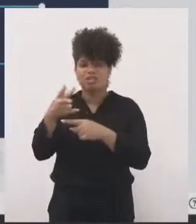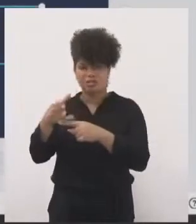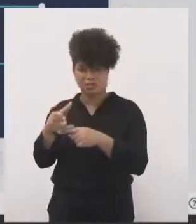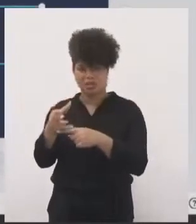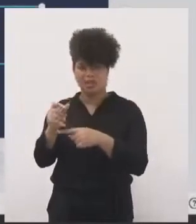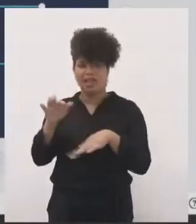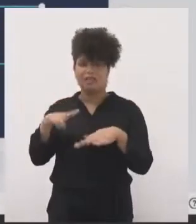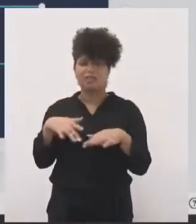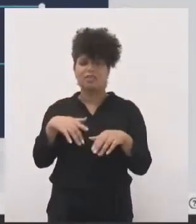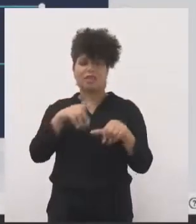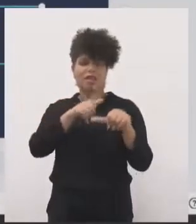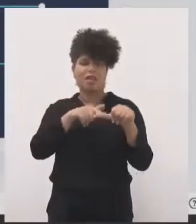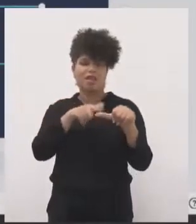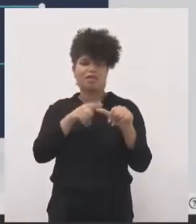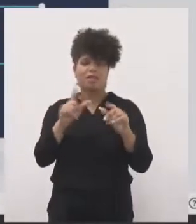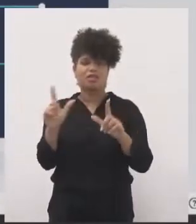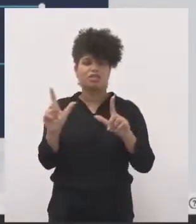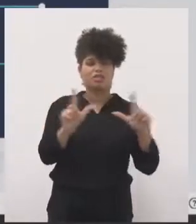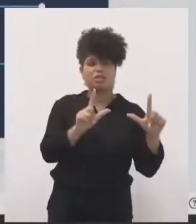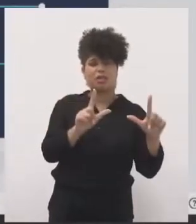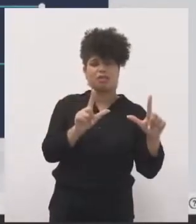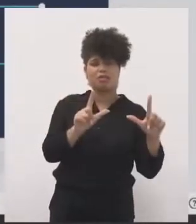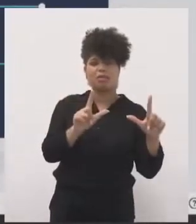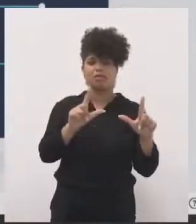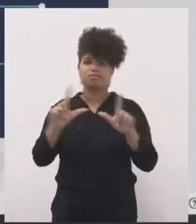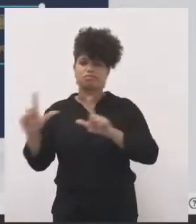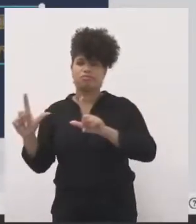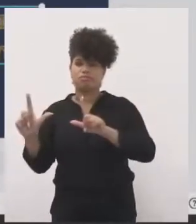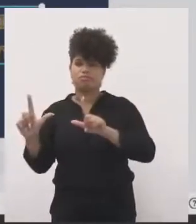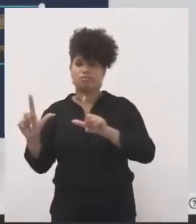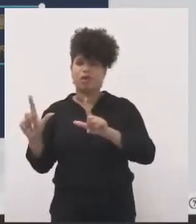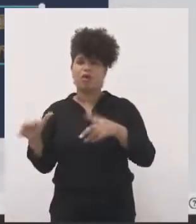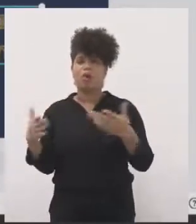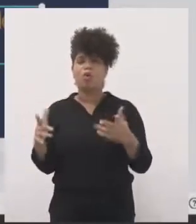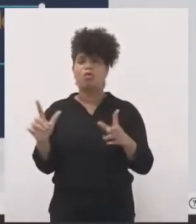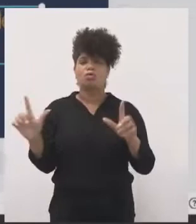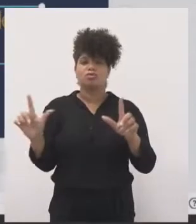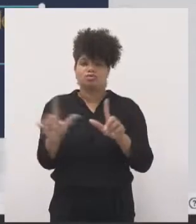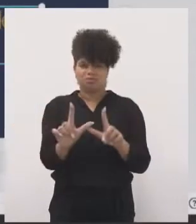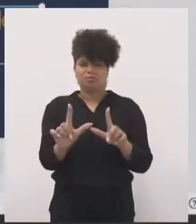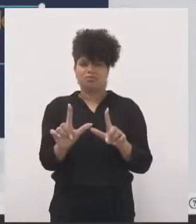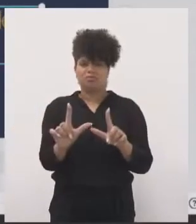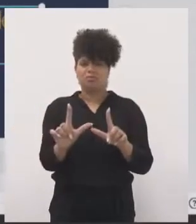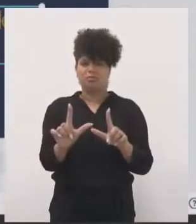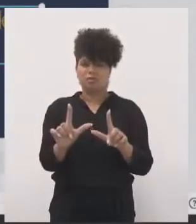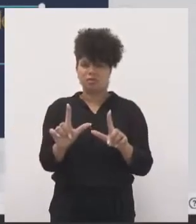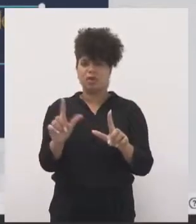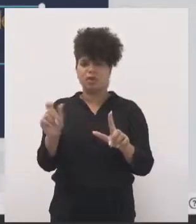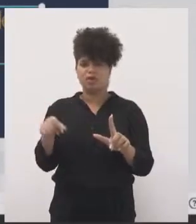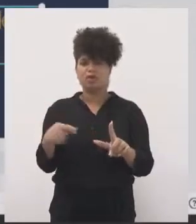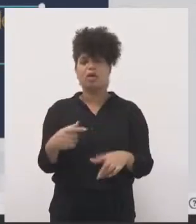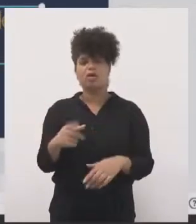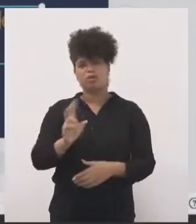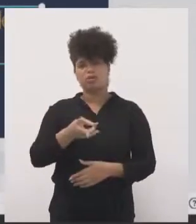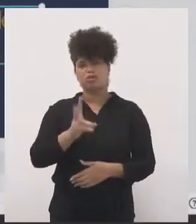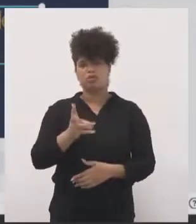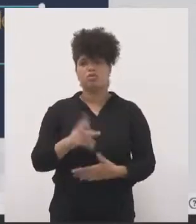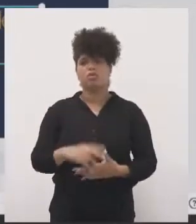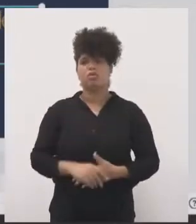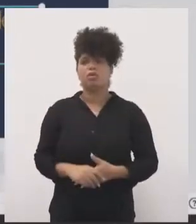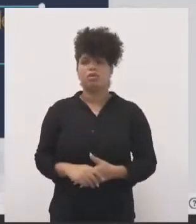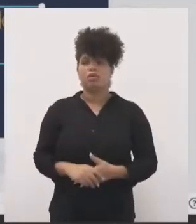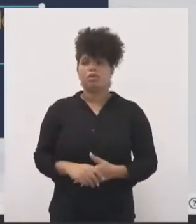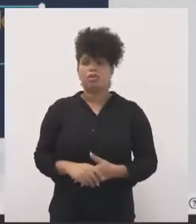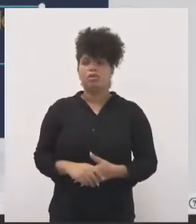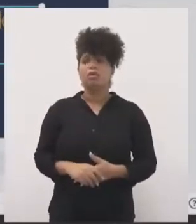repente alinhar à esquerda, alinhar à direita, centralizar, ou deixar no meio mesmo. Ou eu